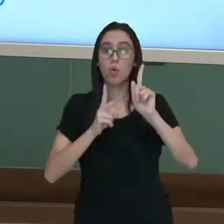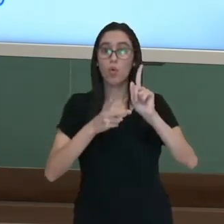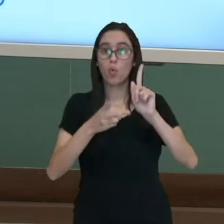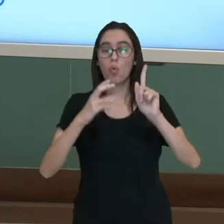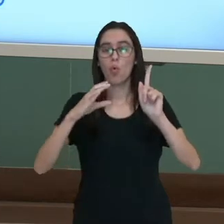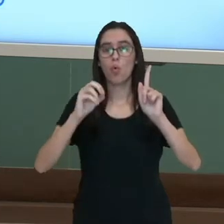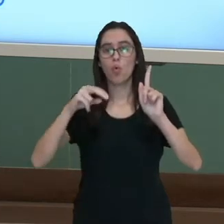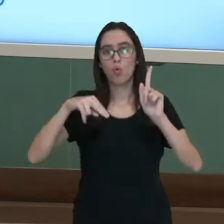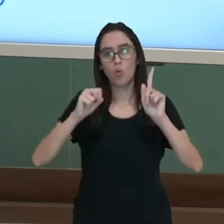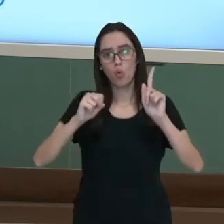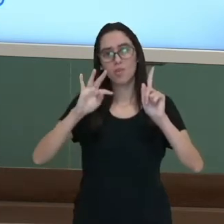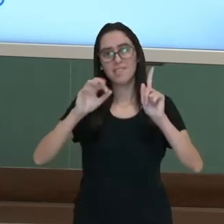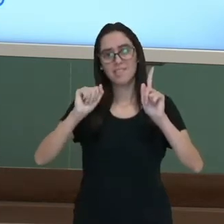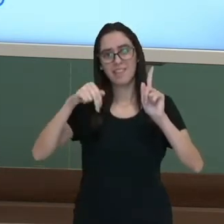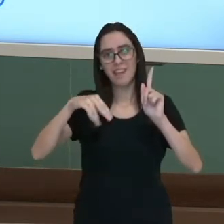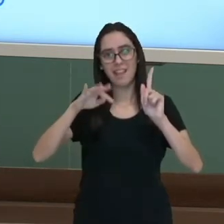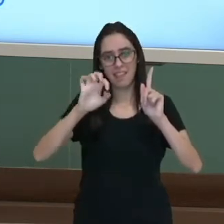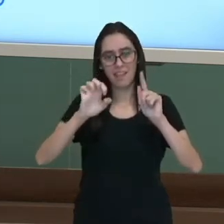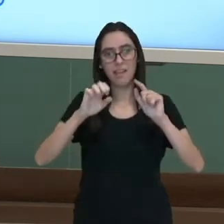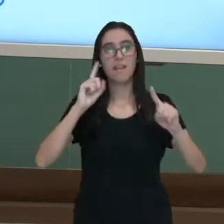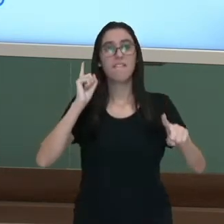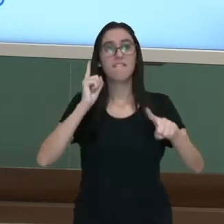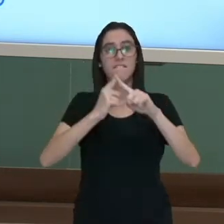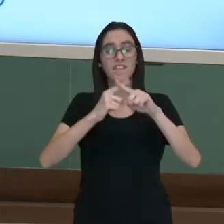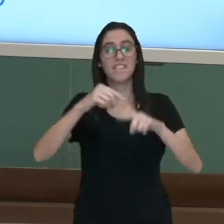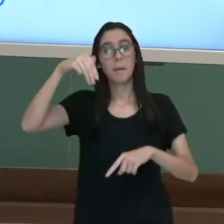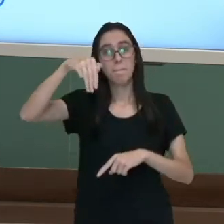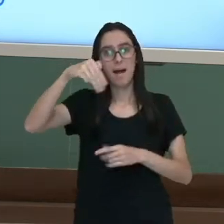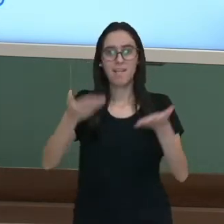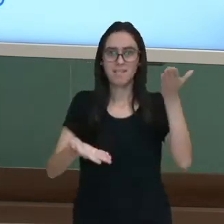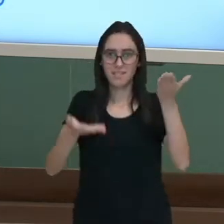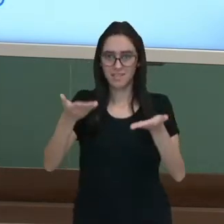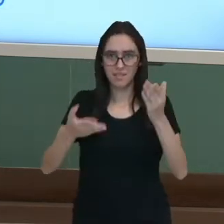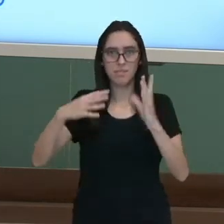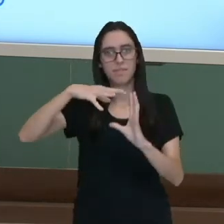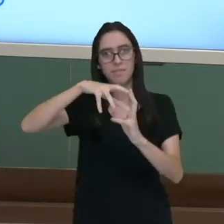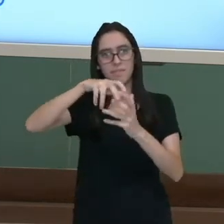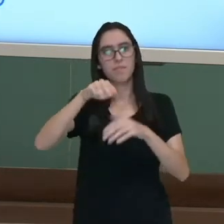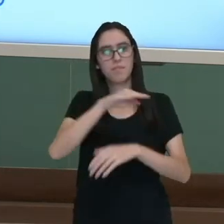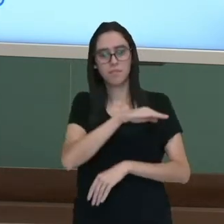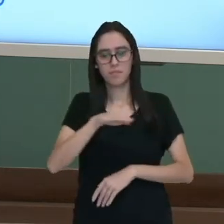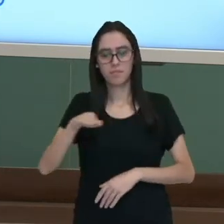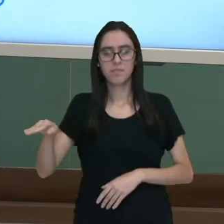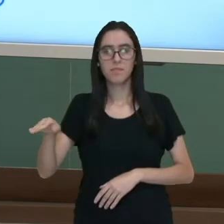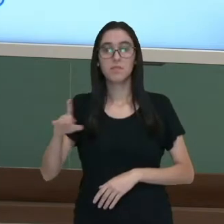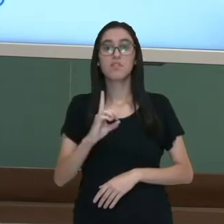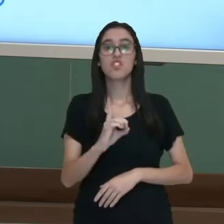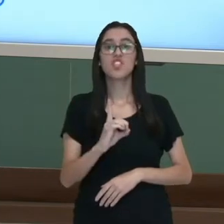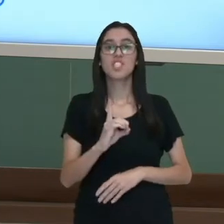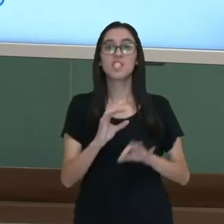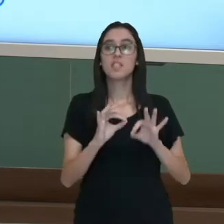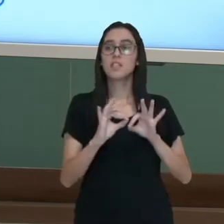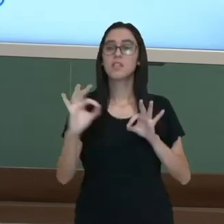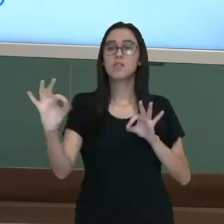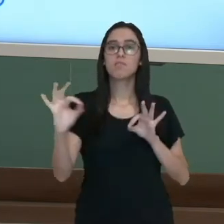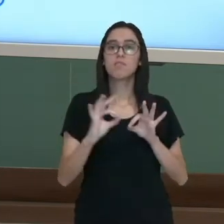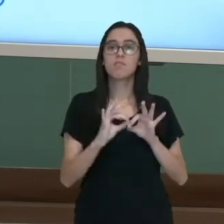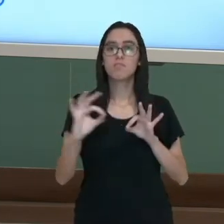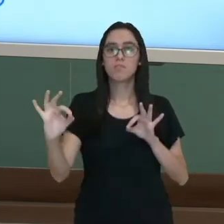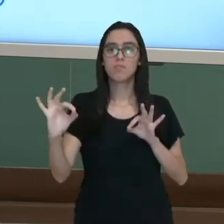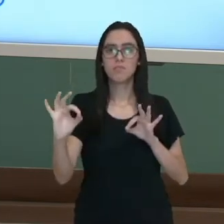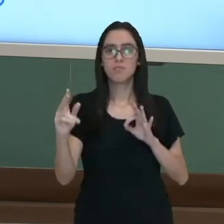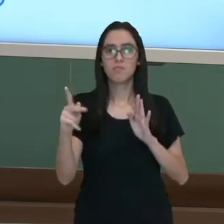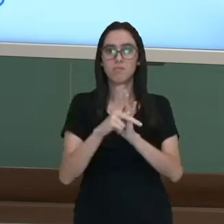certo? Vezes a massa do planeta sobre a distância no qual eu me encontro do centro